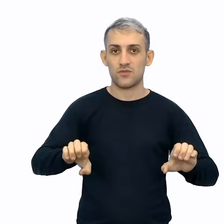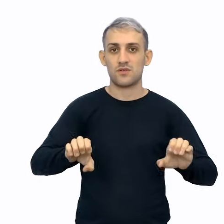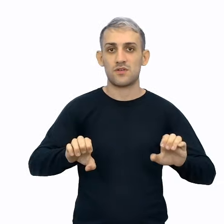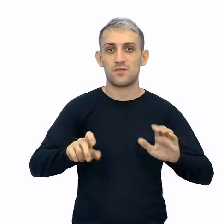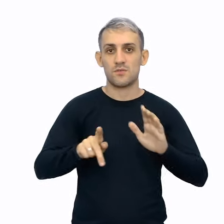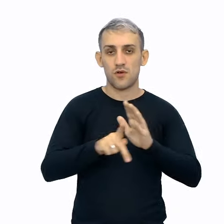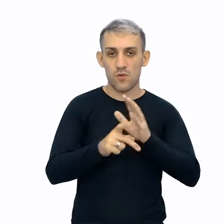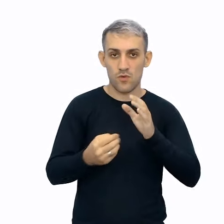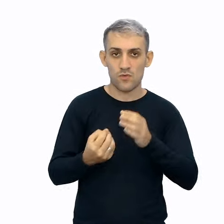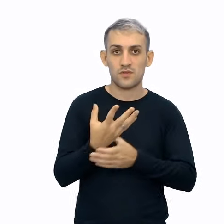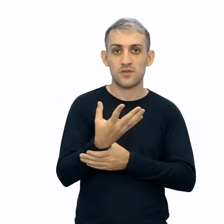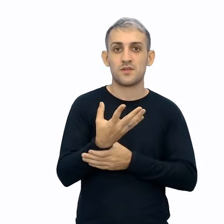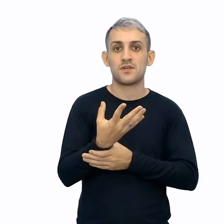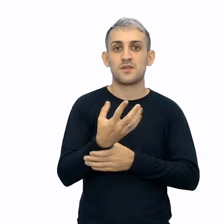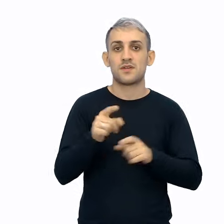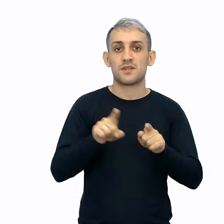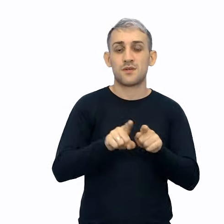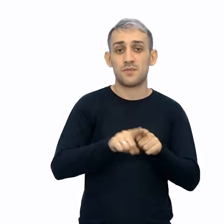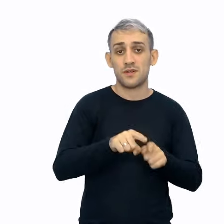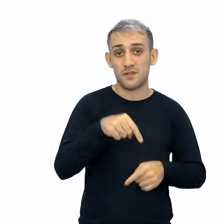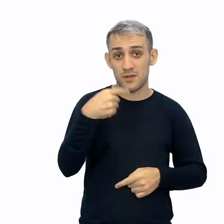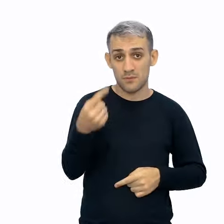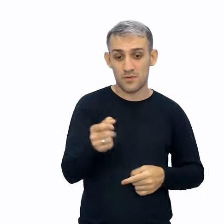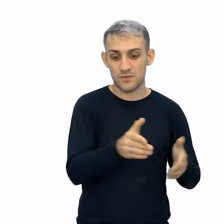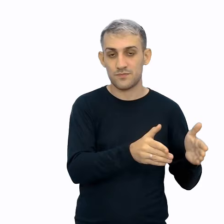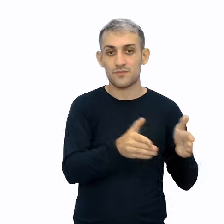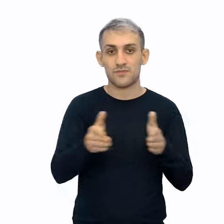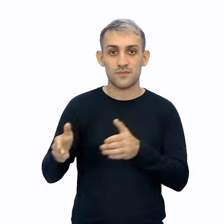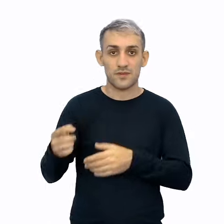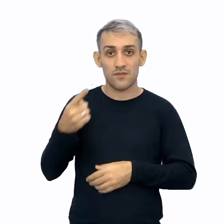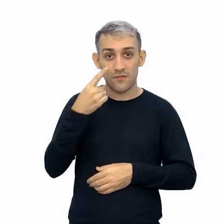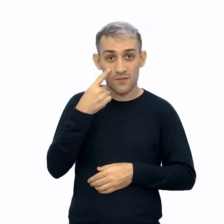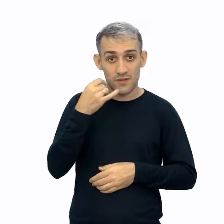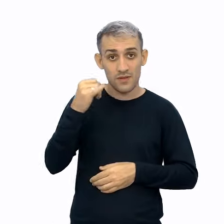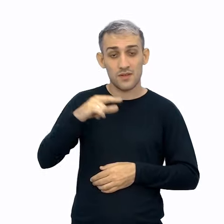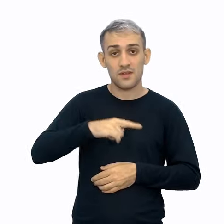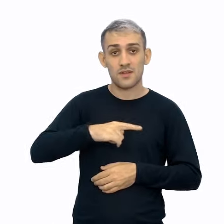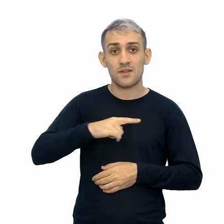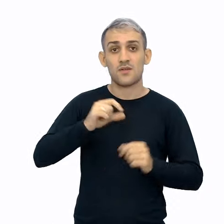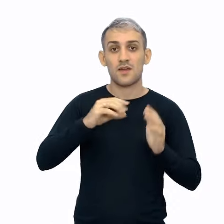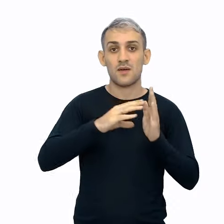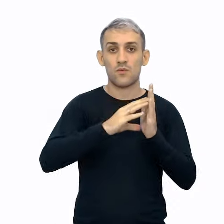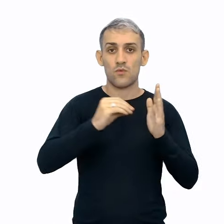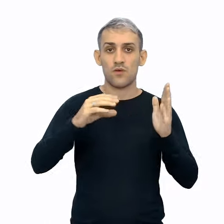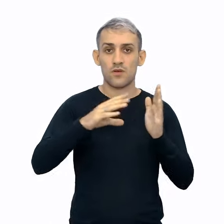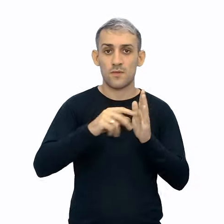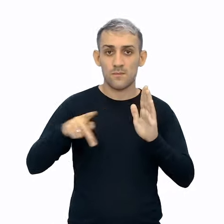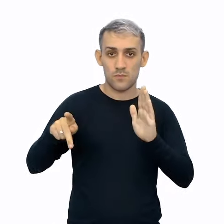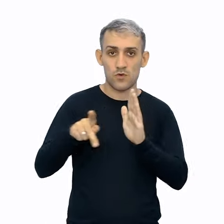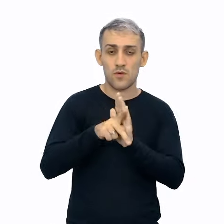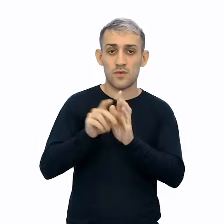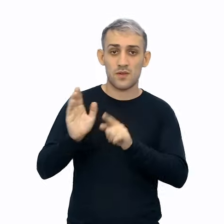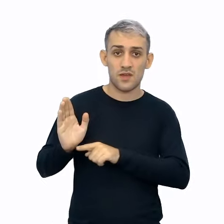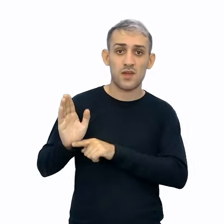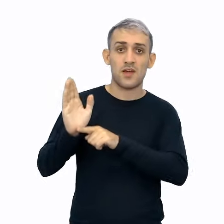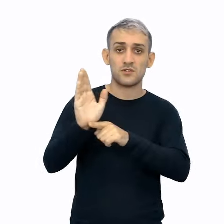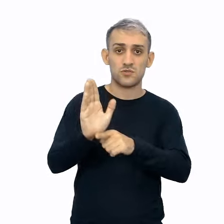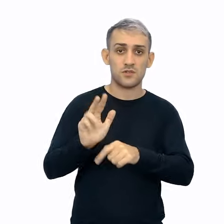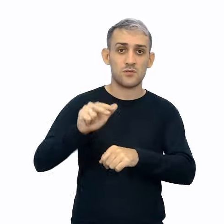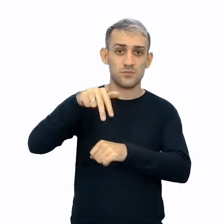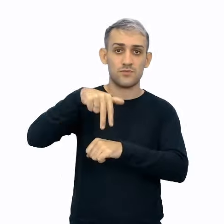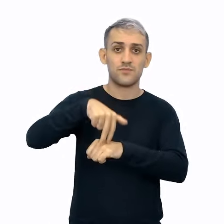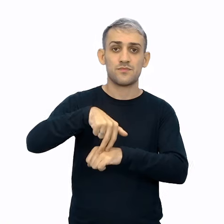composacional depois ele vai observar se há modalizadores que indicam esses posicionamentos